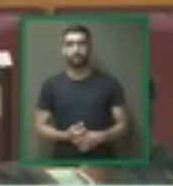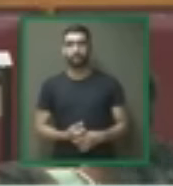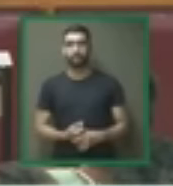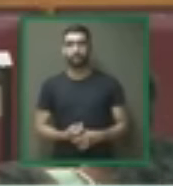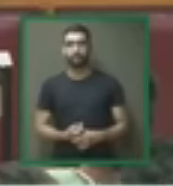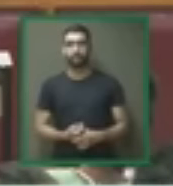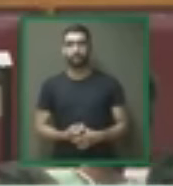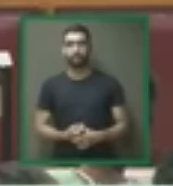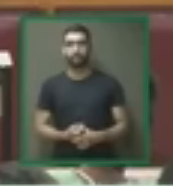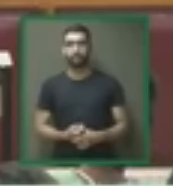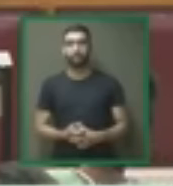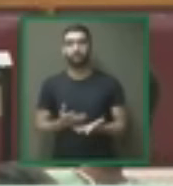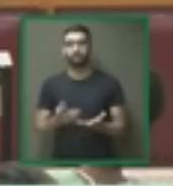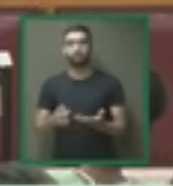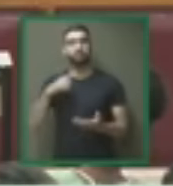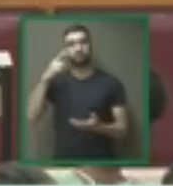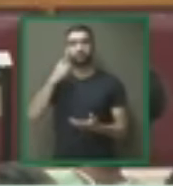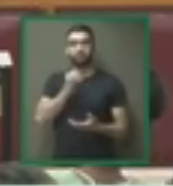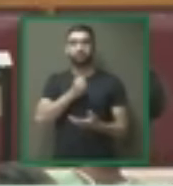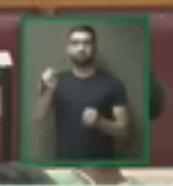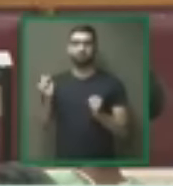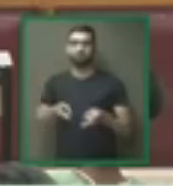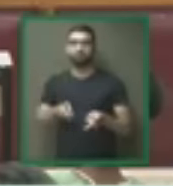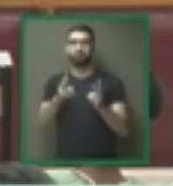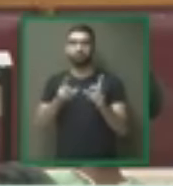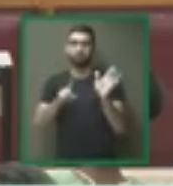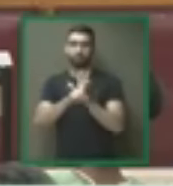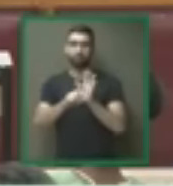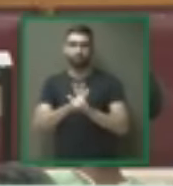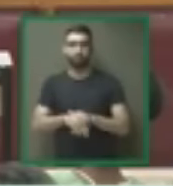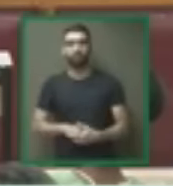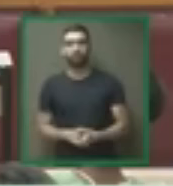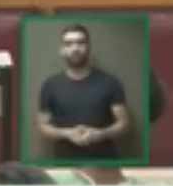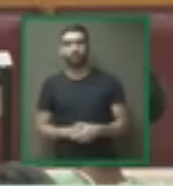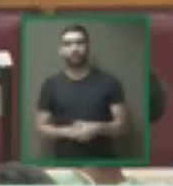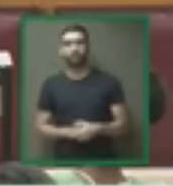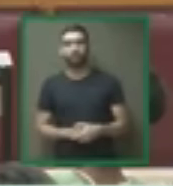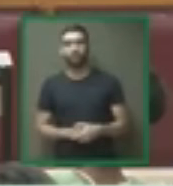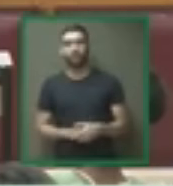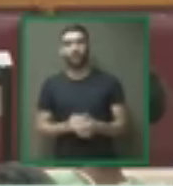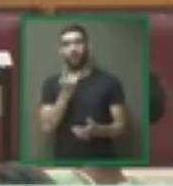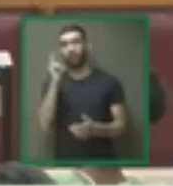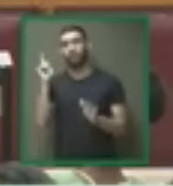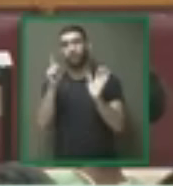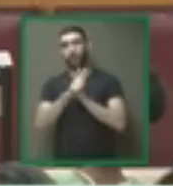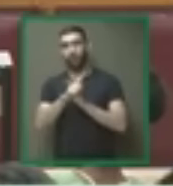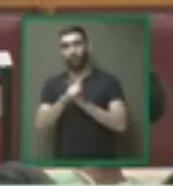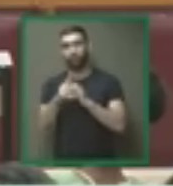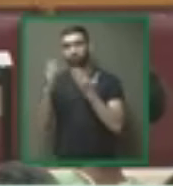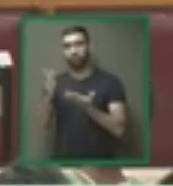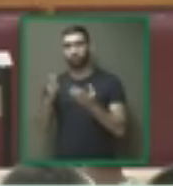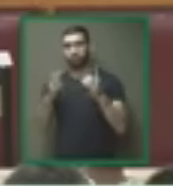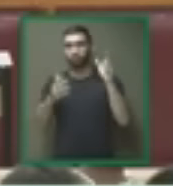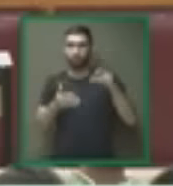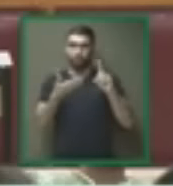Recording in progress. Doutor Dione, Vossa Excelência continua com a palavra. A pergunta foi, seu Wesley,